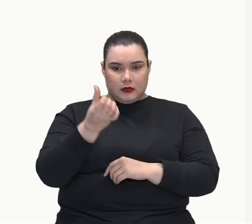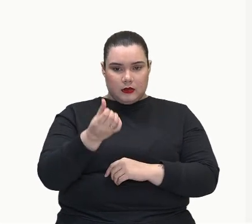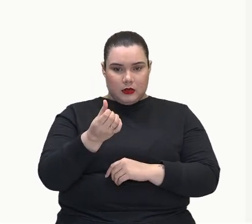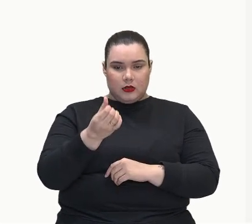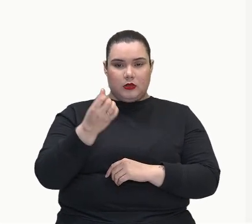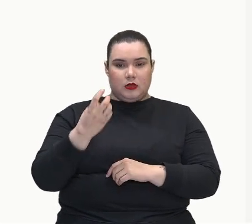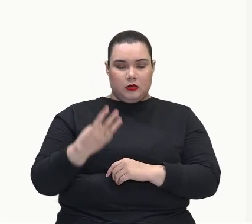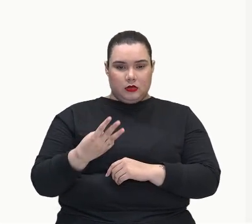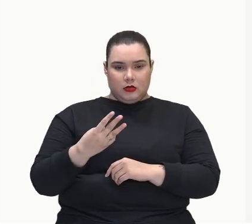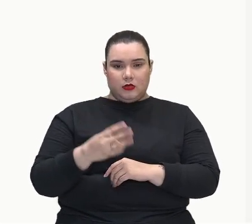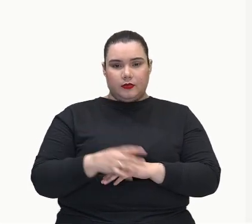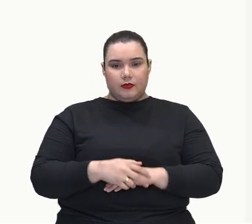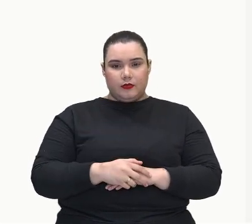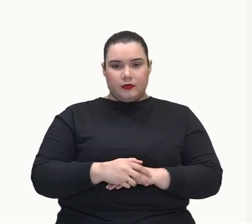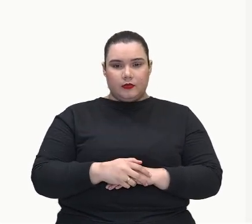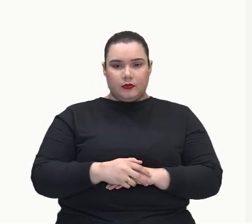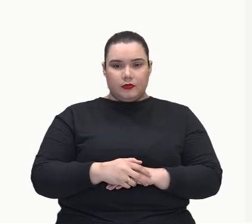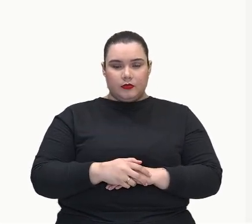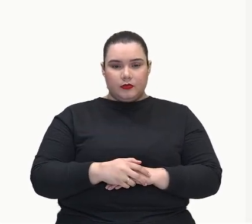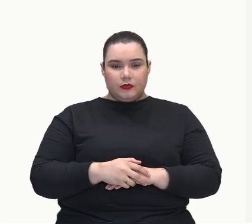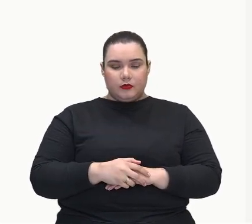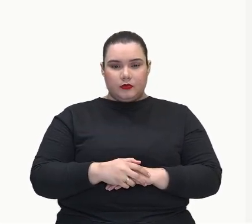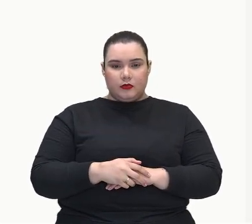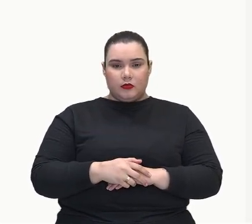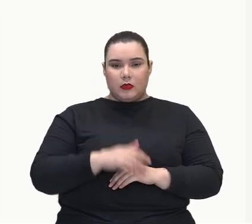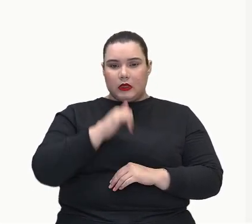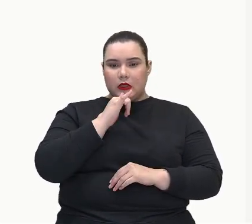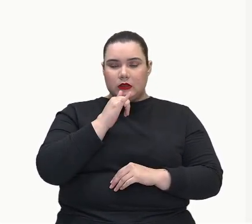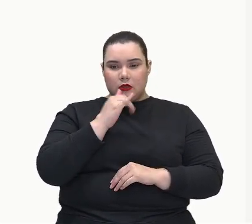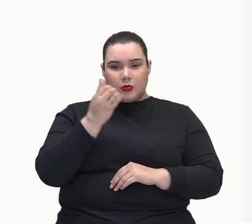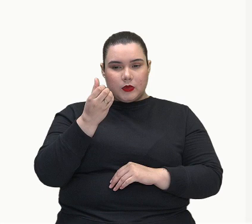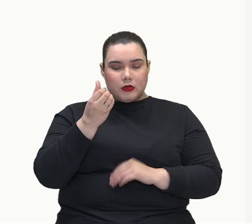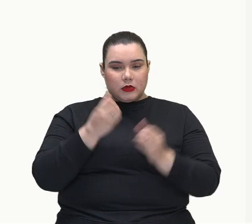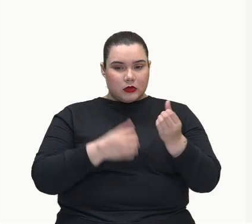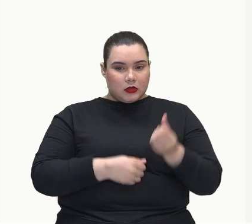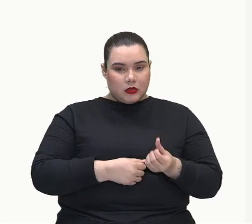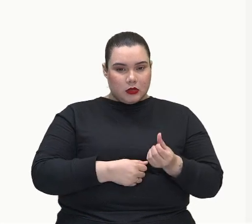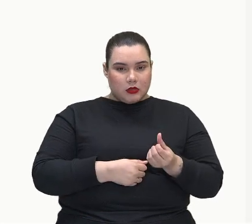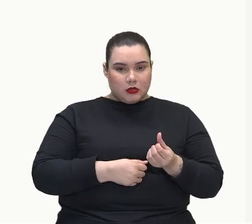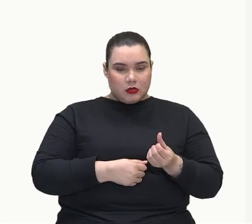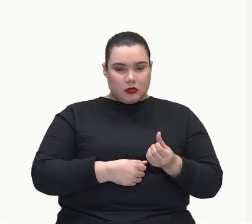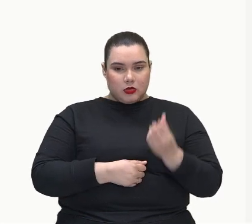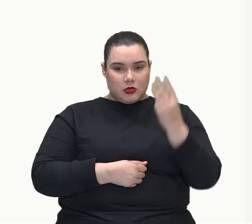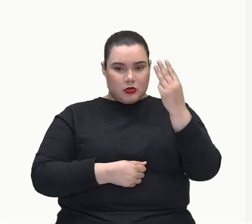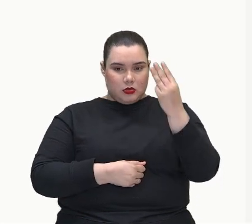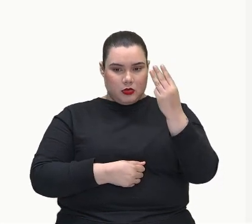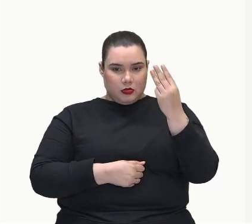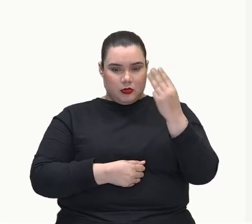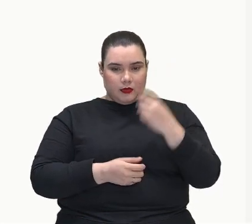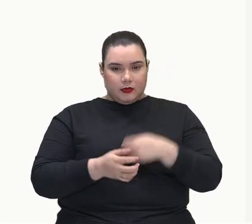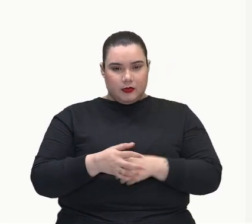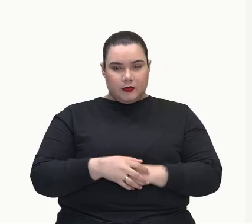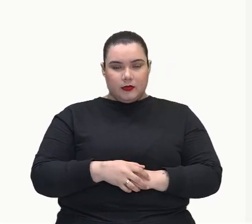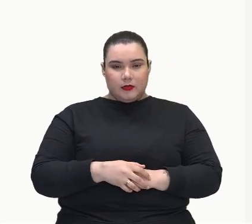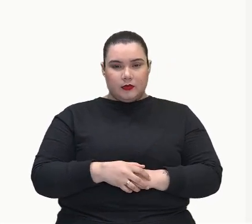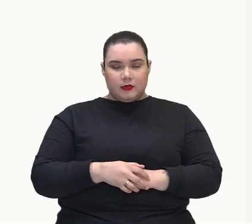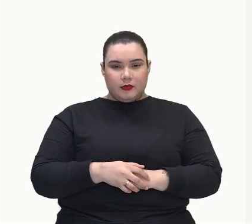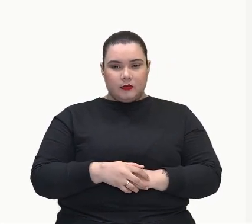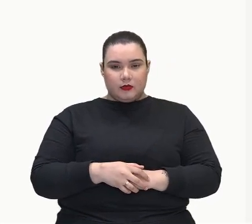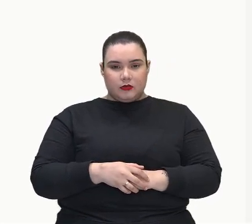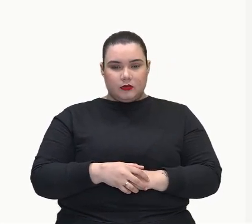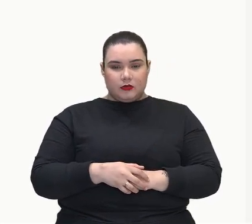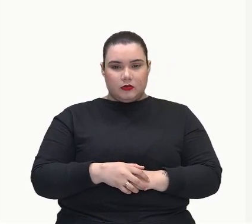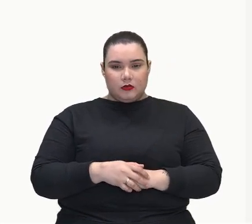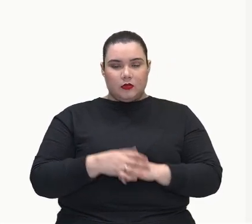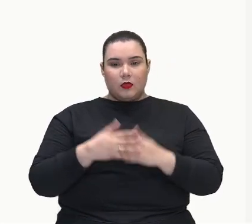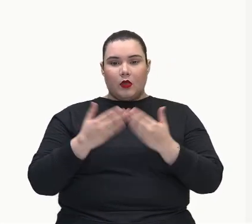eu vou dizer que o 6 é esse aqui, o 3 é esse aqui. Onde que deve